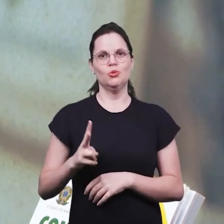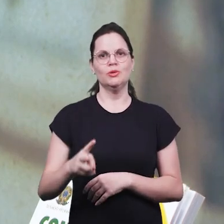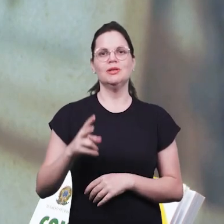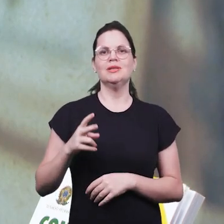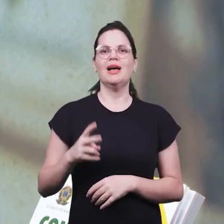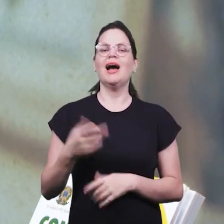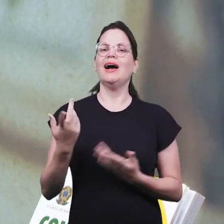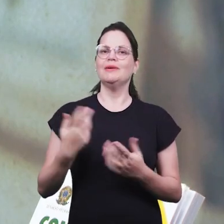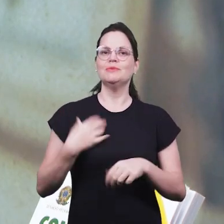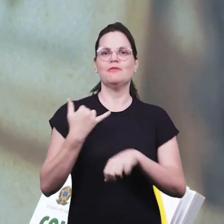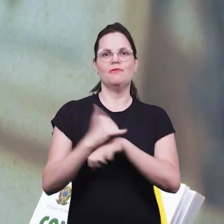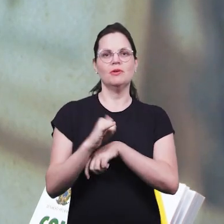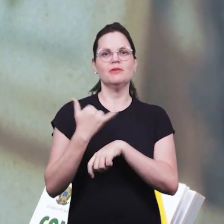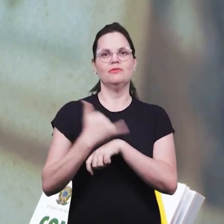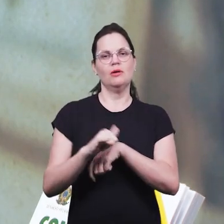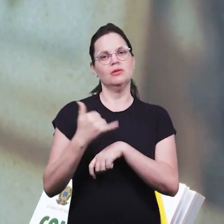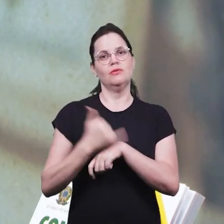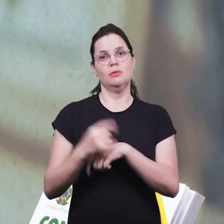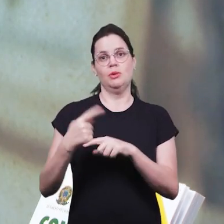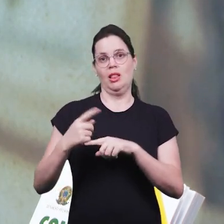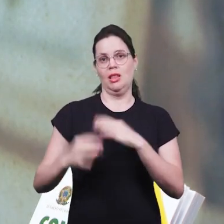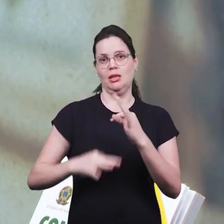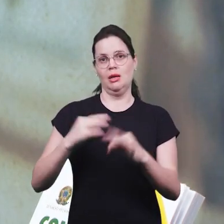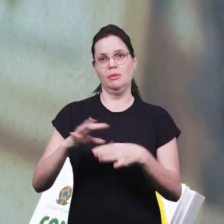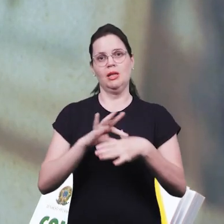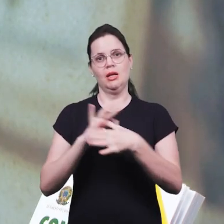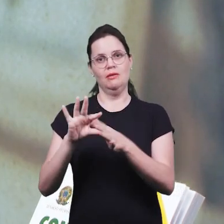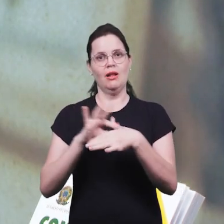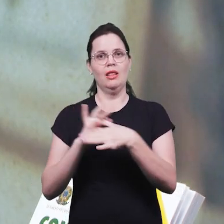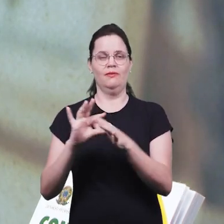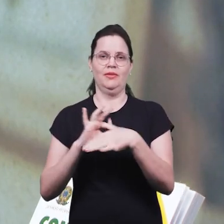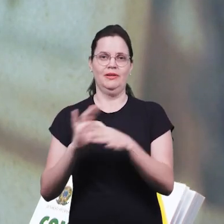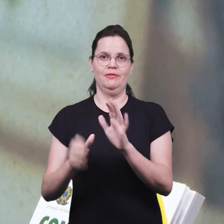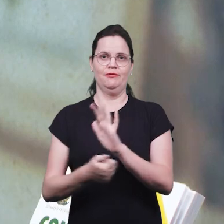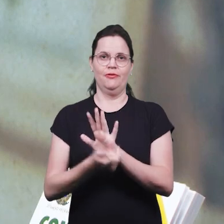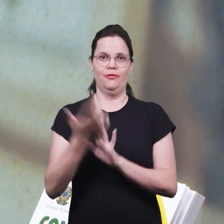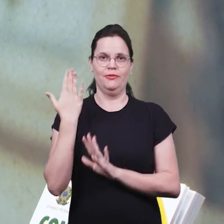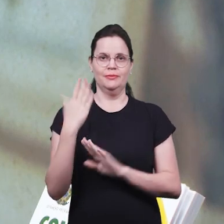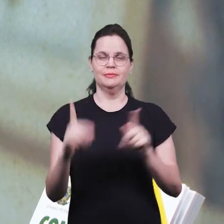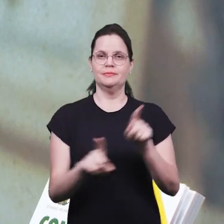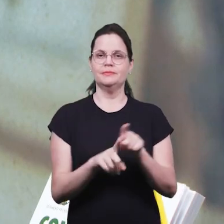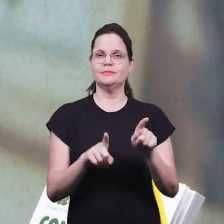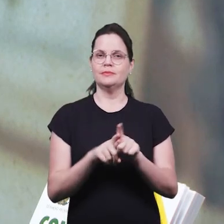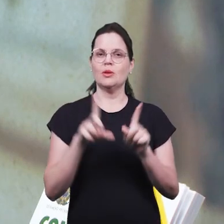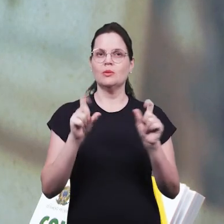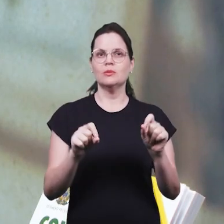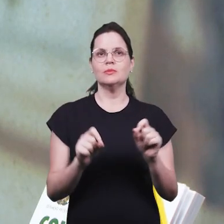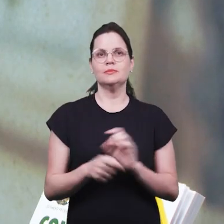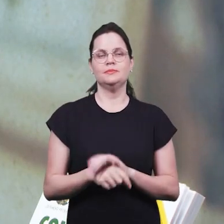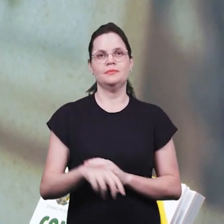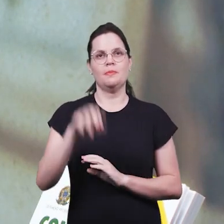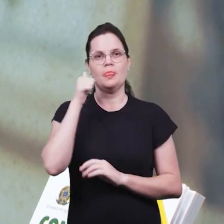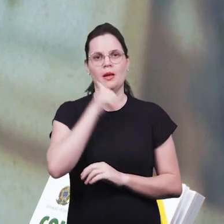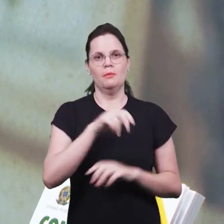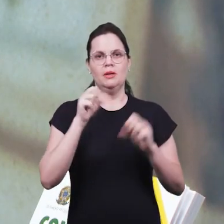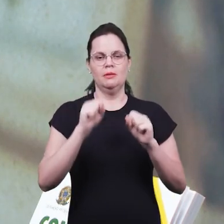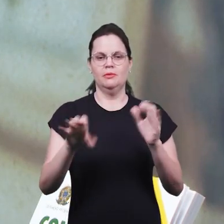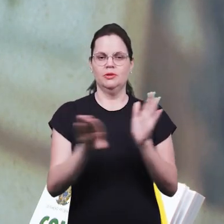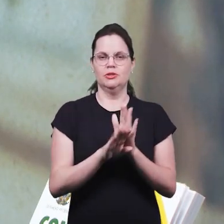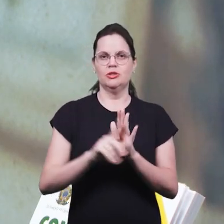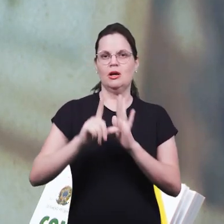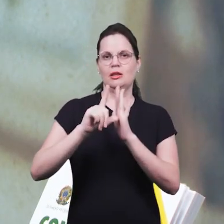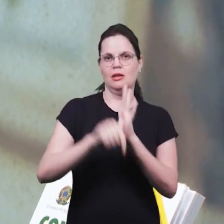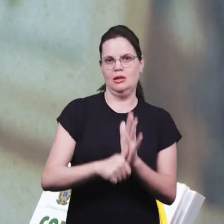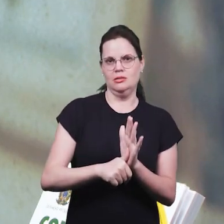se ausentar por mais vezes. E é importante também falar, doutor, que nessa situação, ela pode às vezes chegar mais tarde